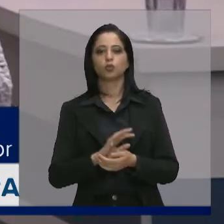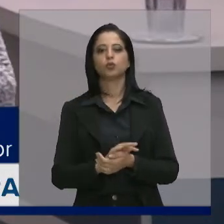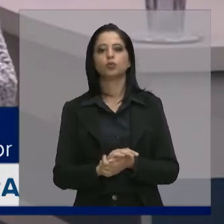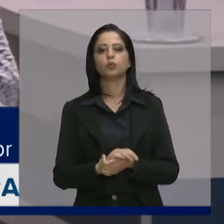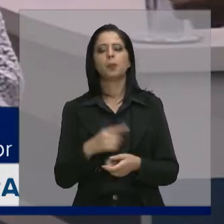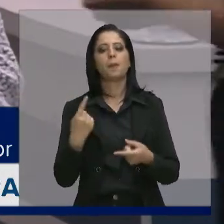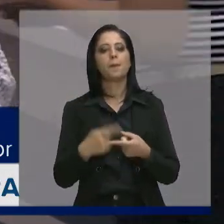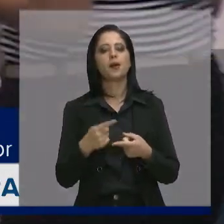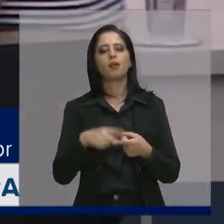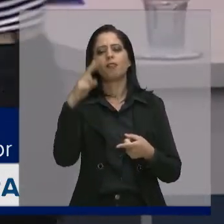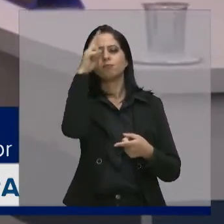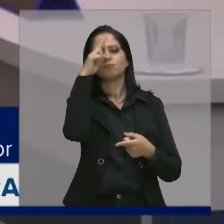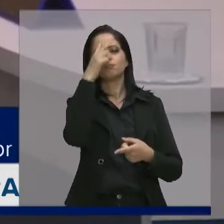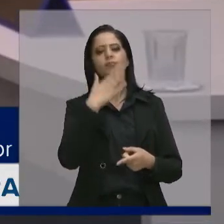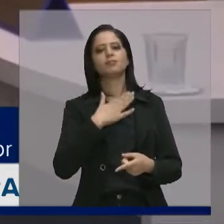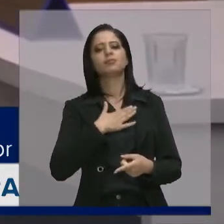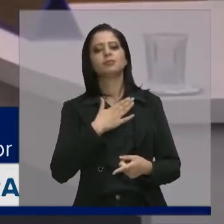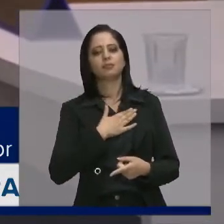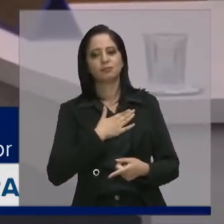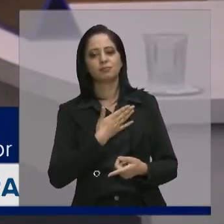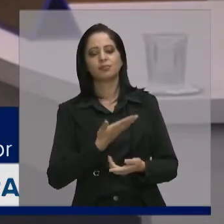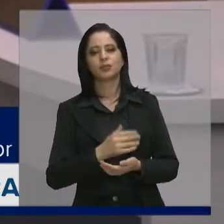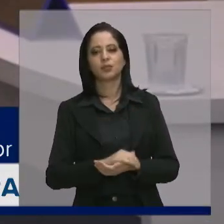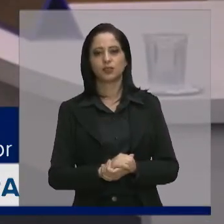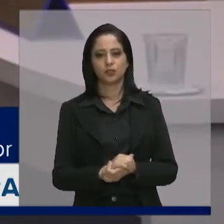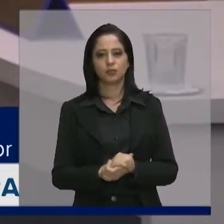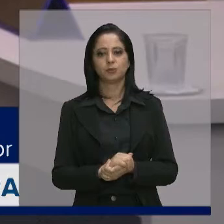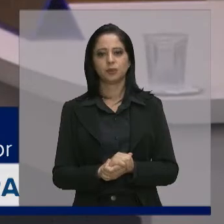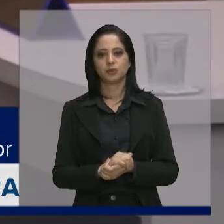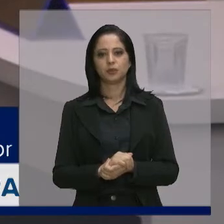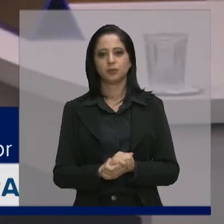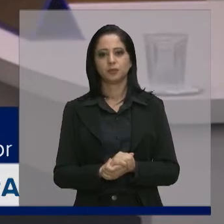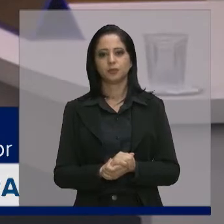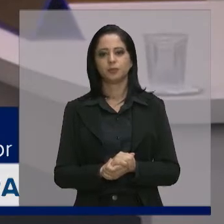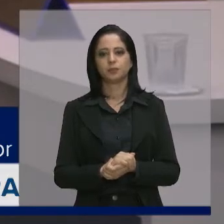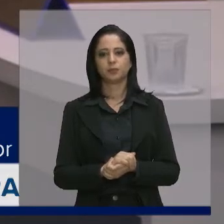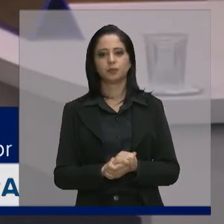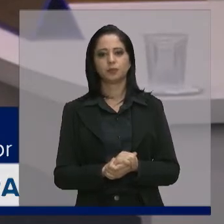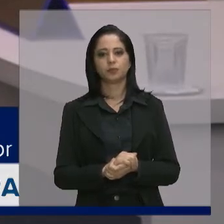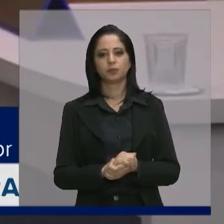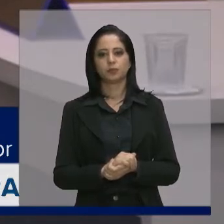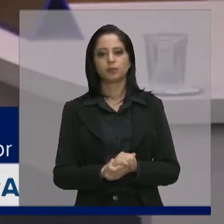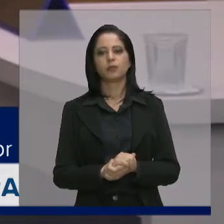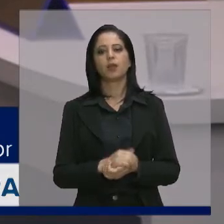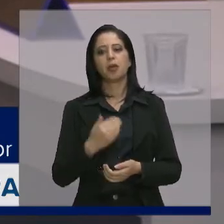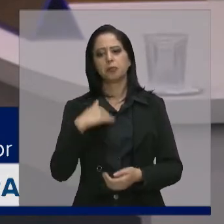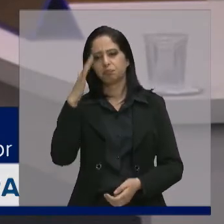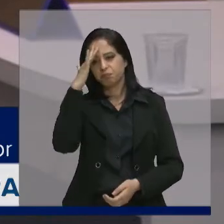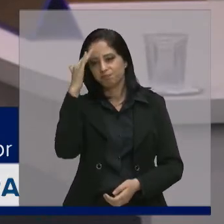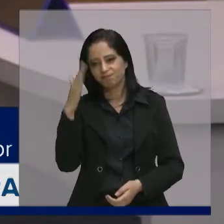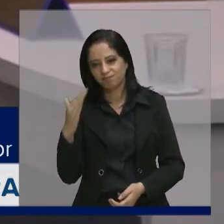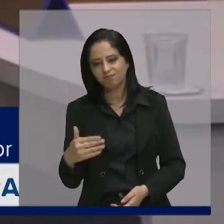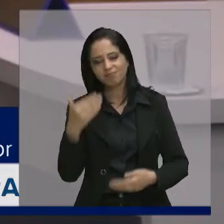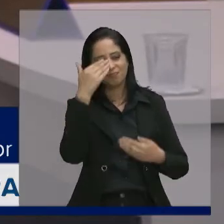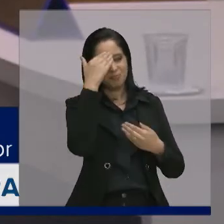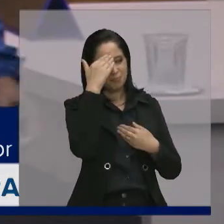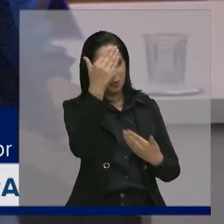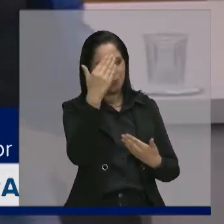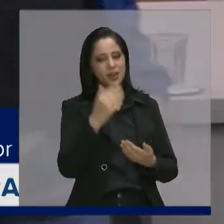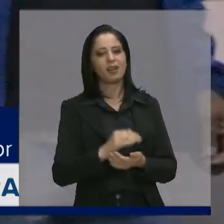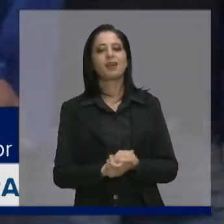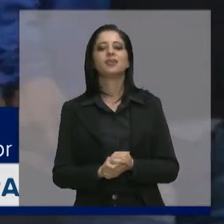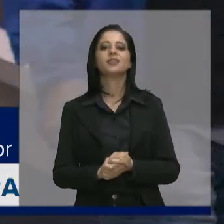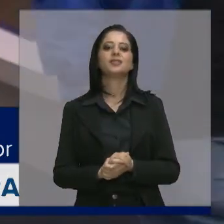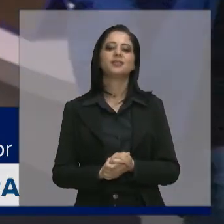mim, para me dar esse título lá para Abranches. Me senti muito honrado e muito grato pela lembrança